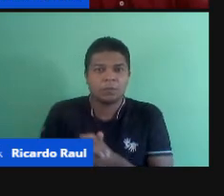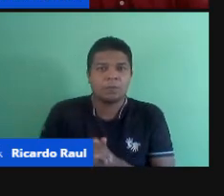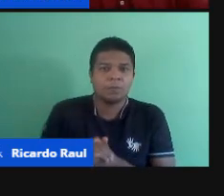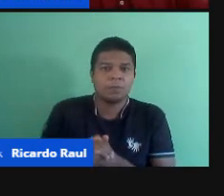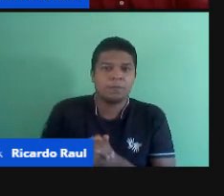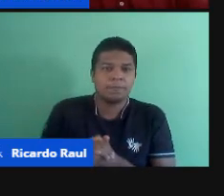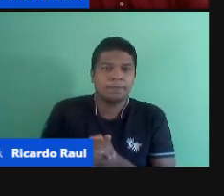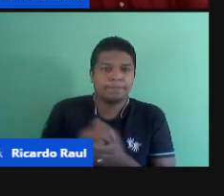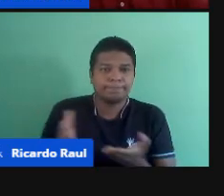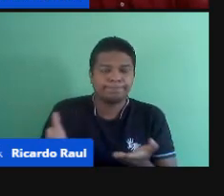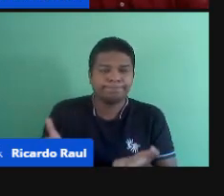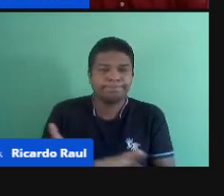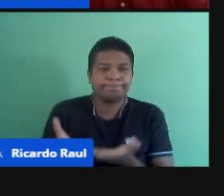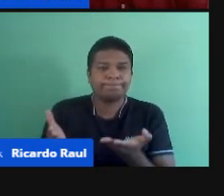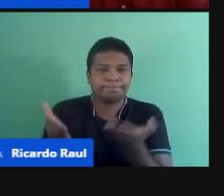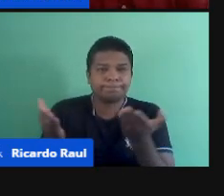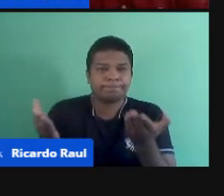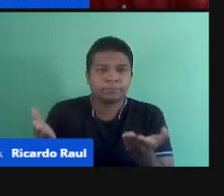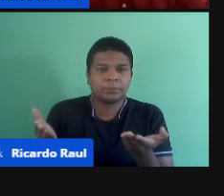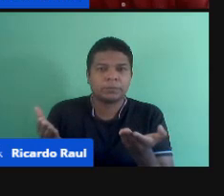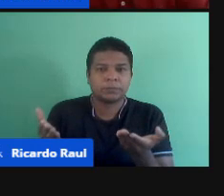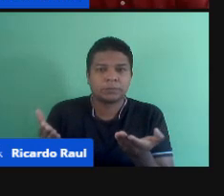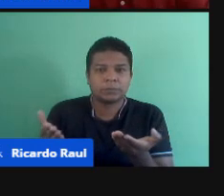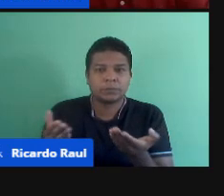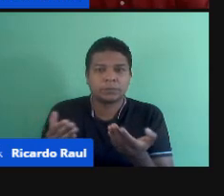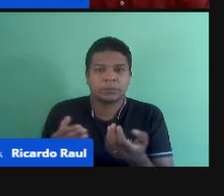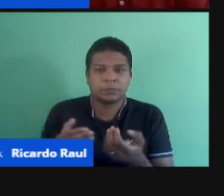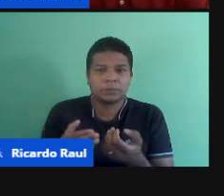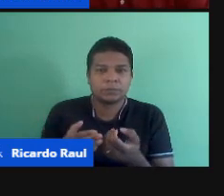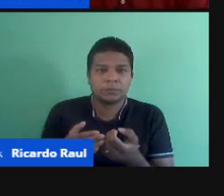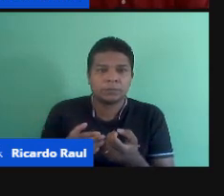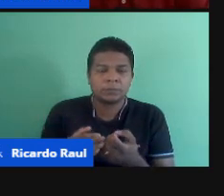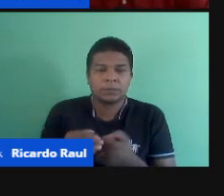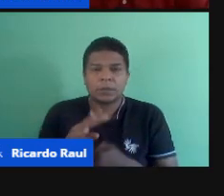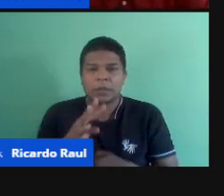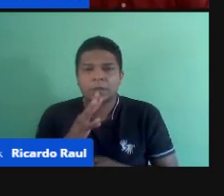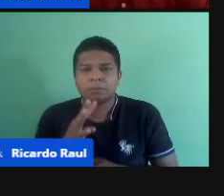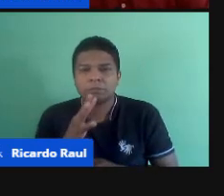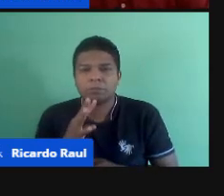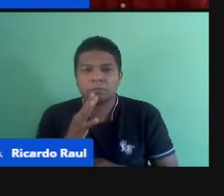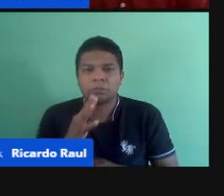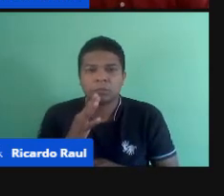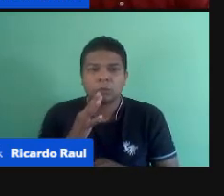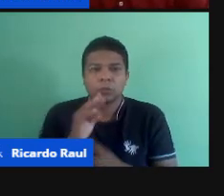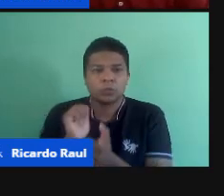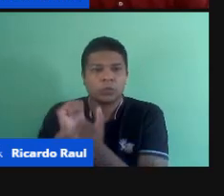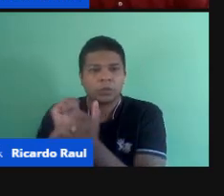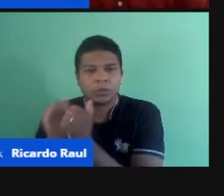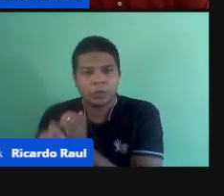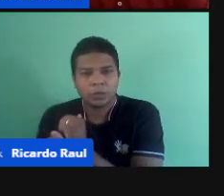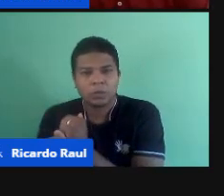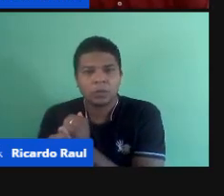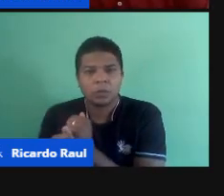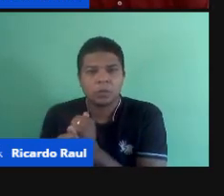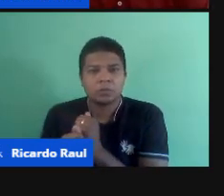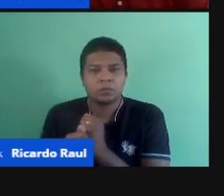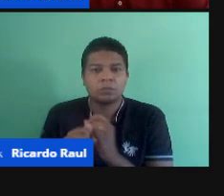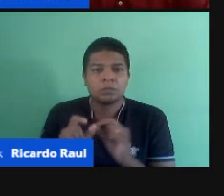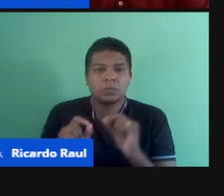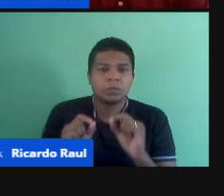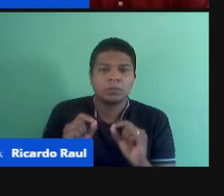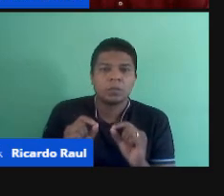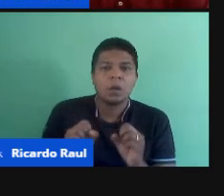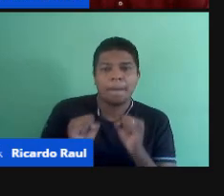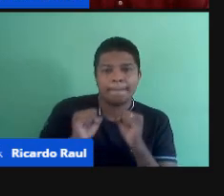pela inicial conhecimento, essas aquisições iniciais do conhecimento desportivo. Ou seja,